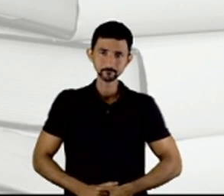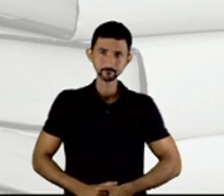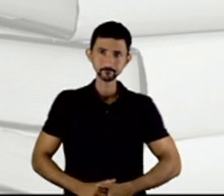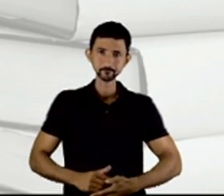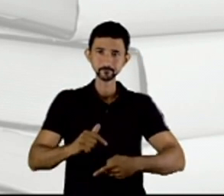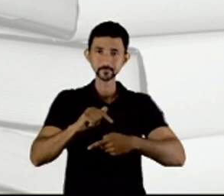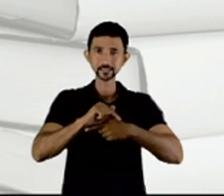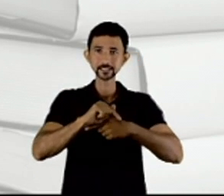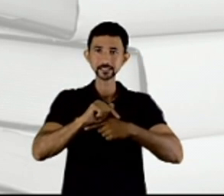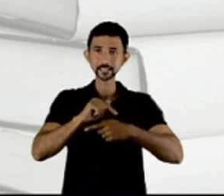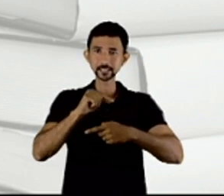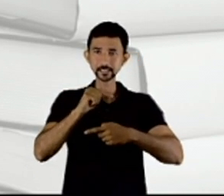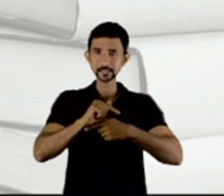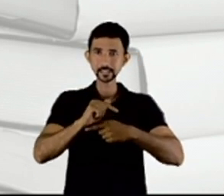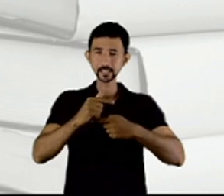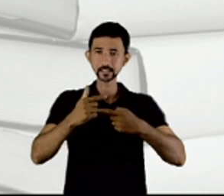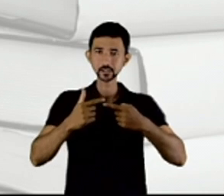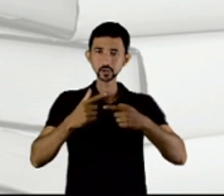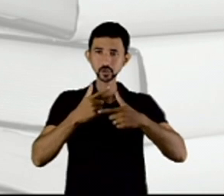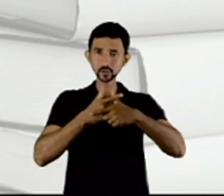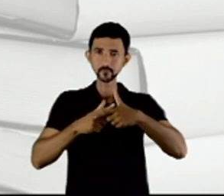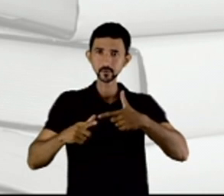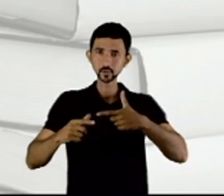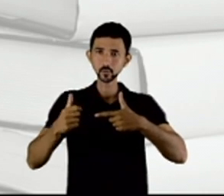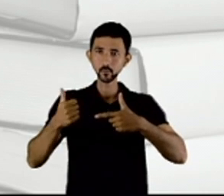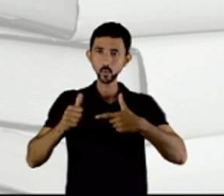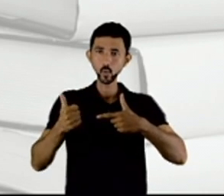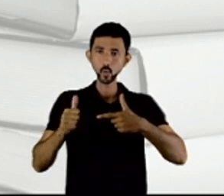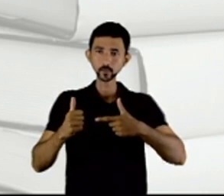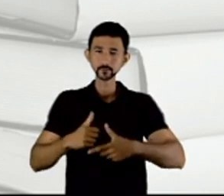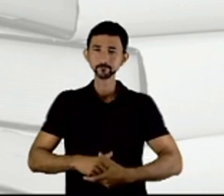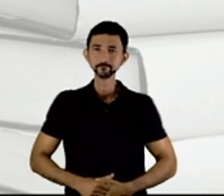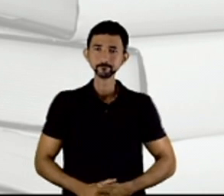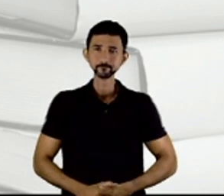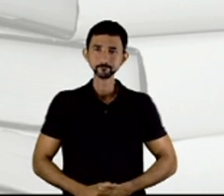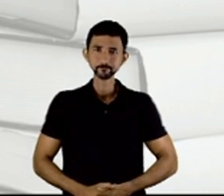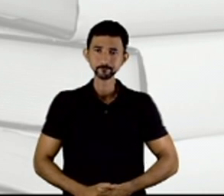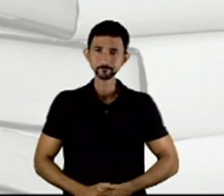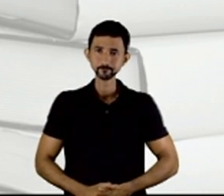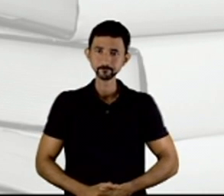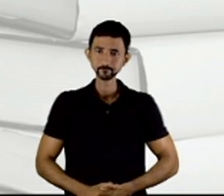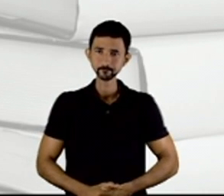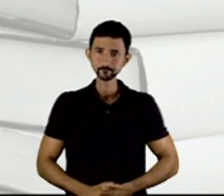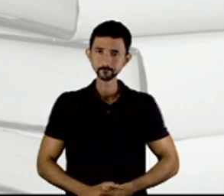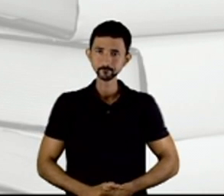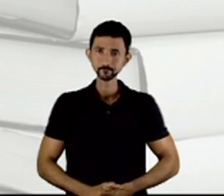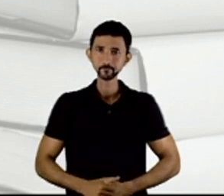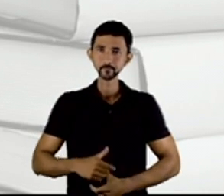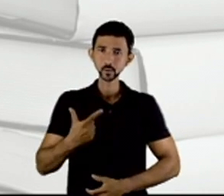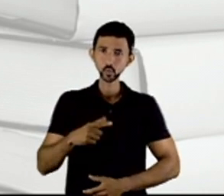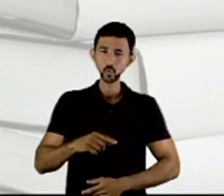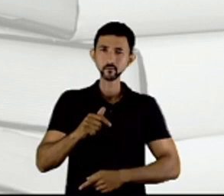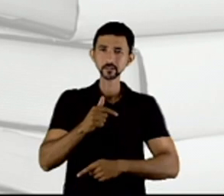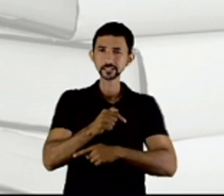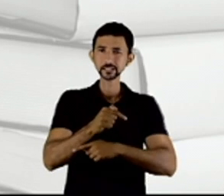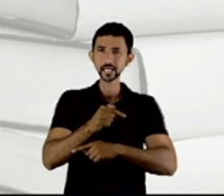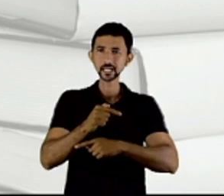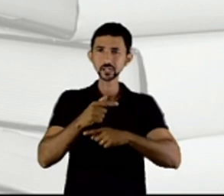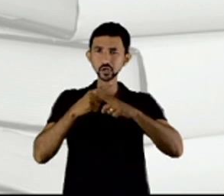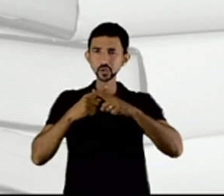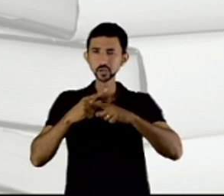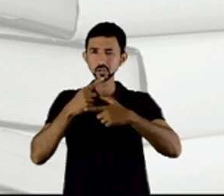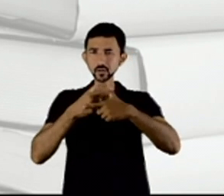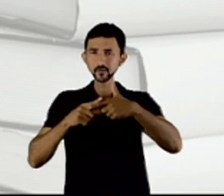7 sobre 11. Vamos colocar o sinal negativo somente no final. Então vamos lá. Novamente, 7 dá para dividir por